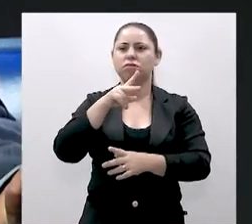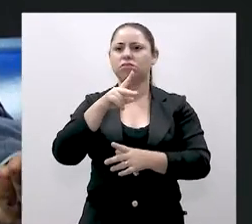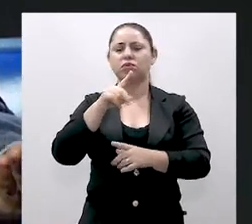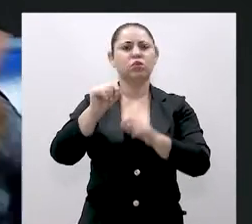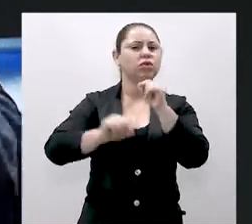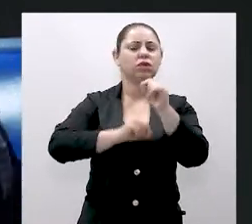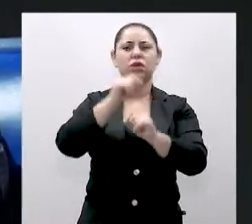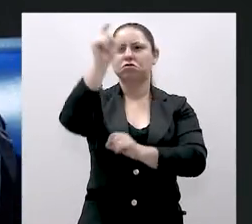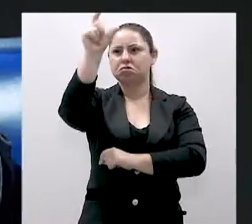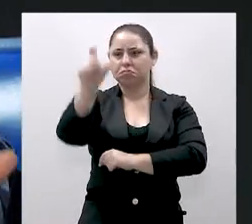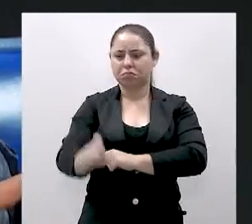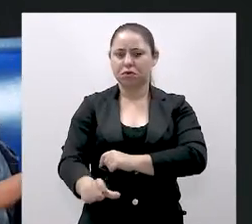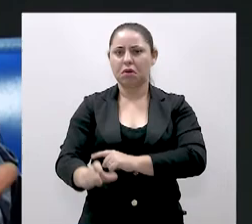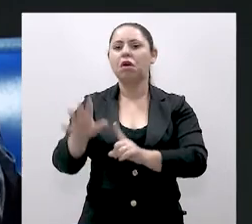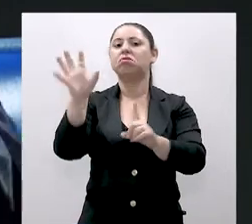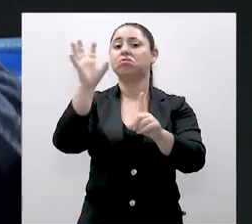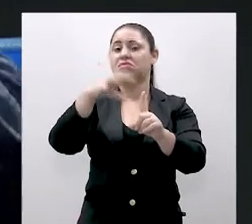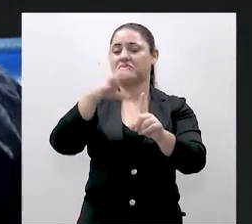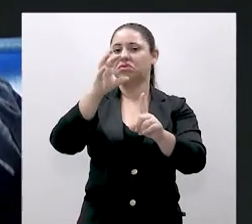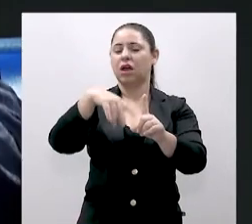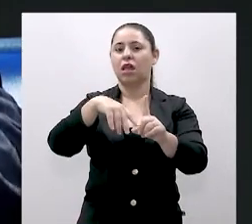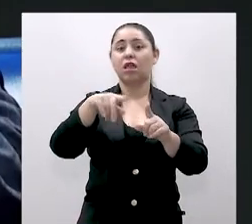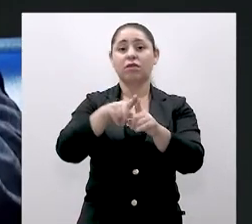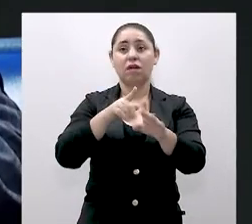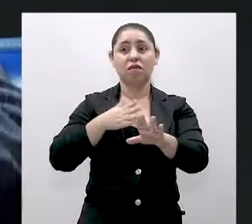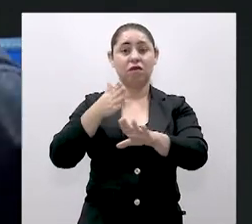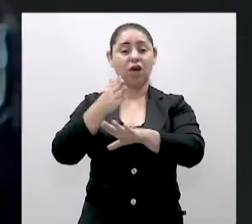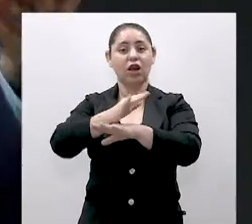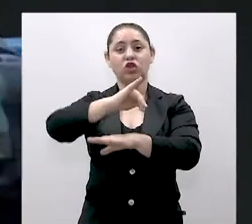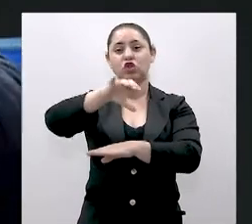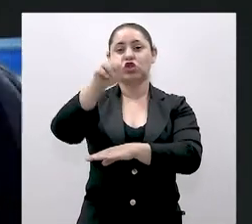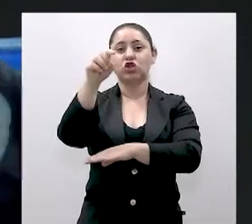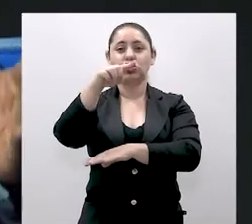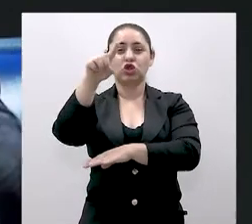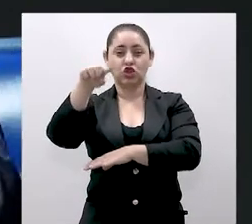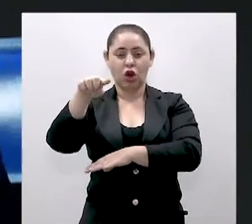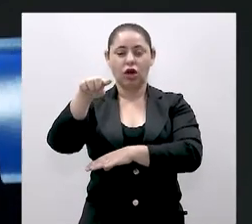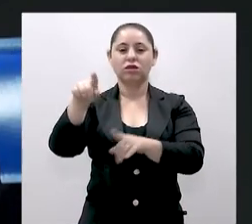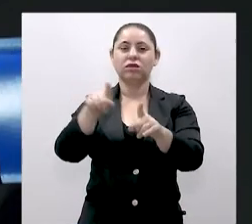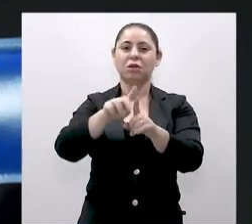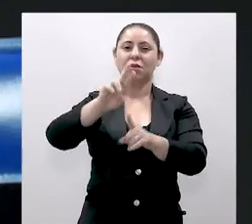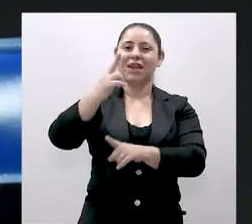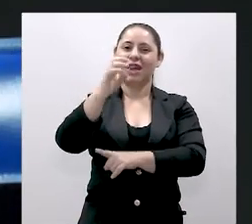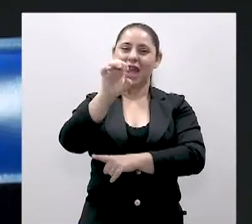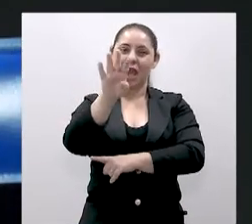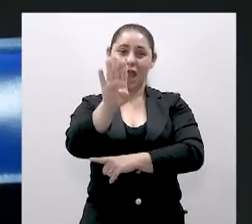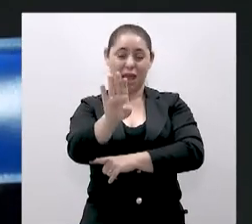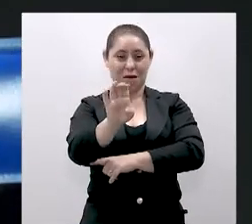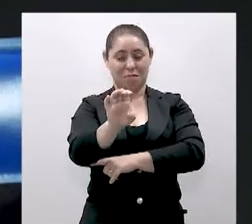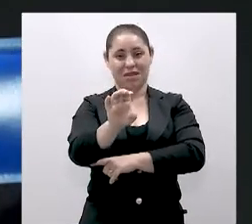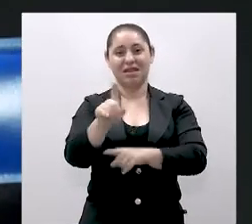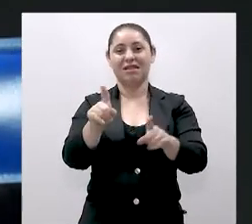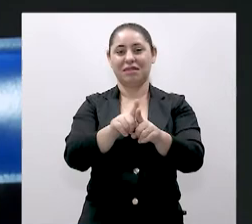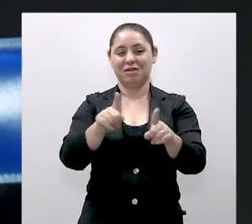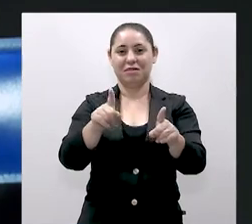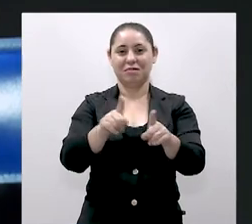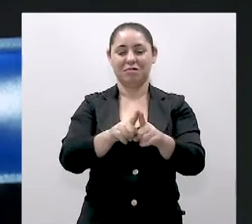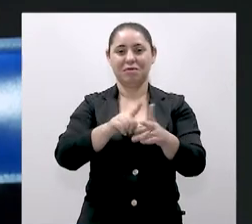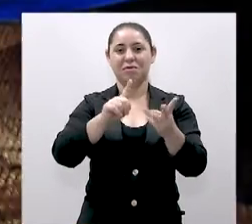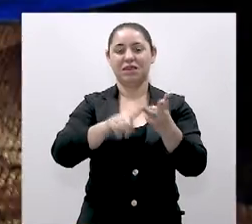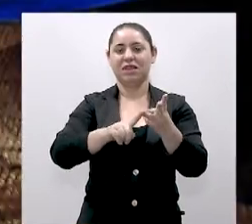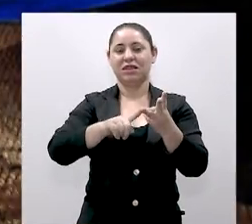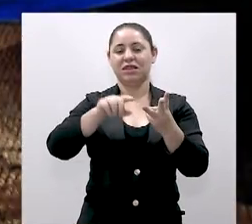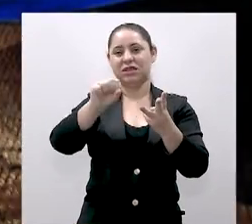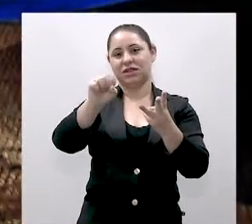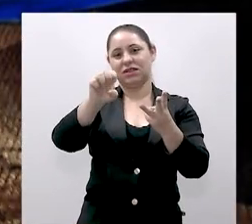de maior expressão nesse século que se do Senhor acredita no Jô Soares A figura querida Hebe Camargo Hebe também não é